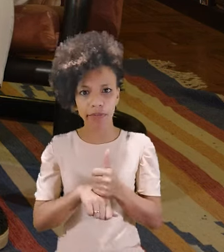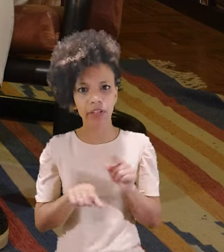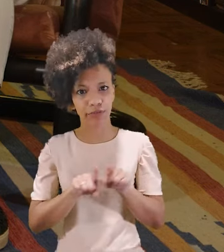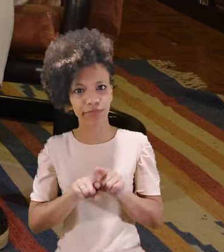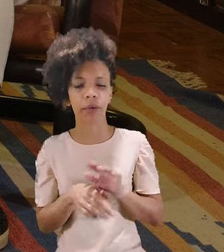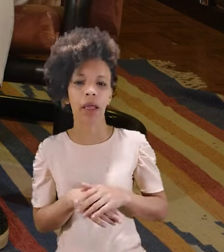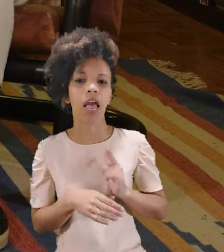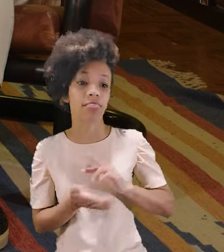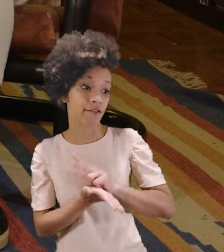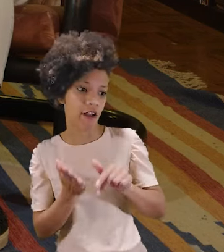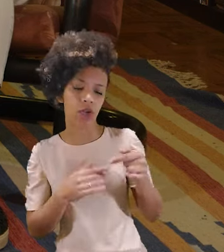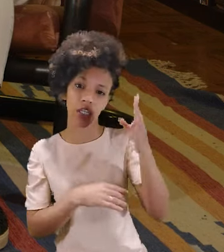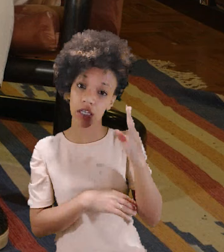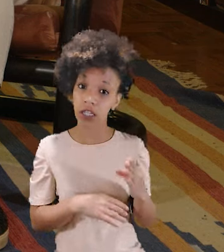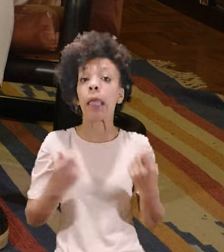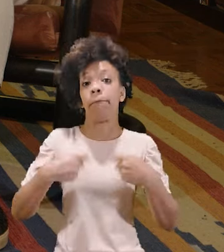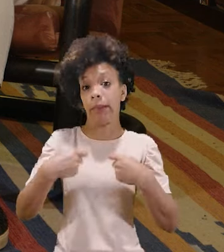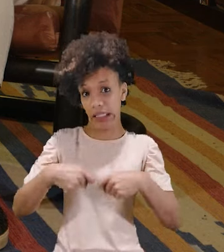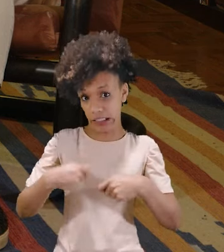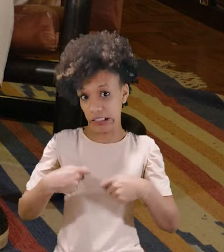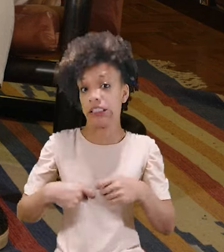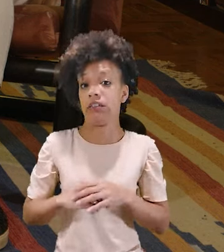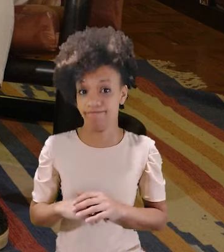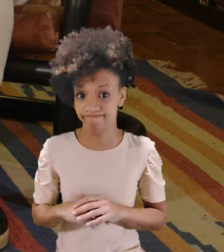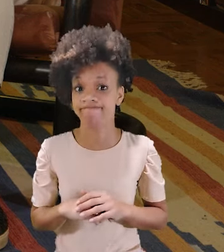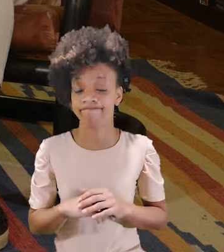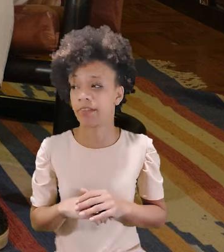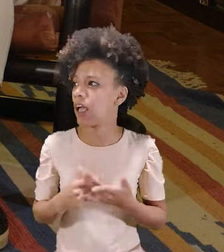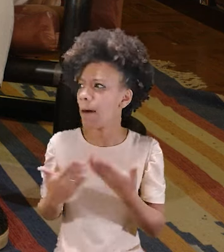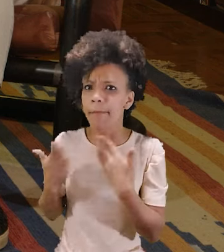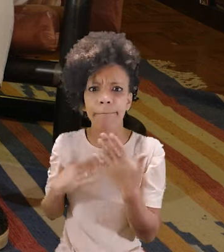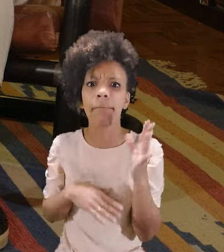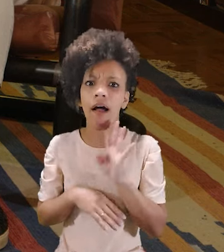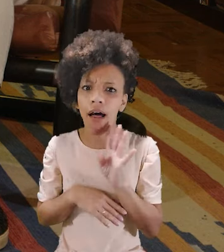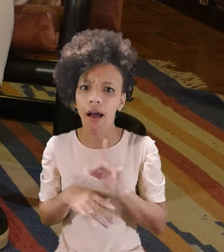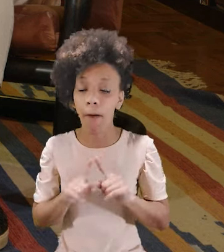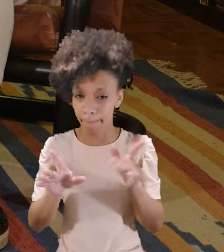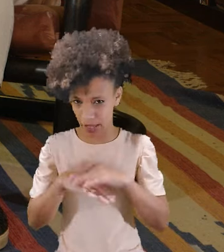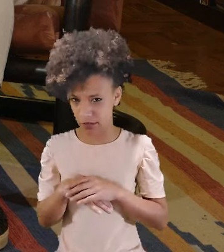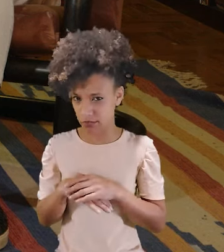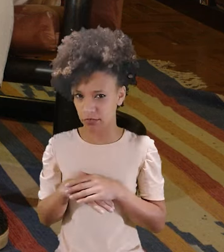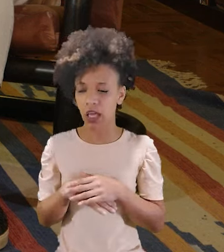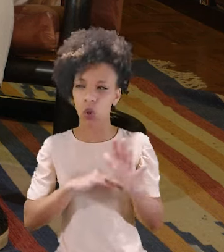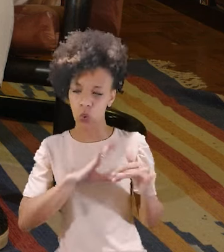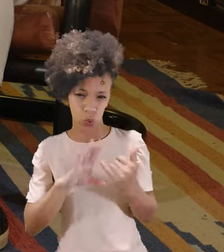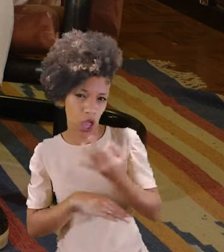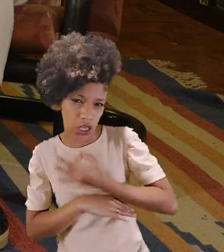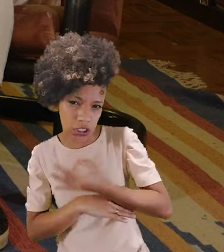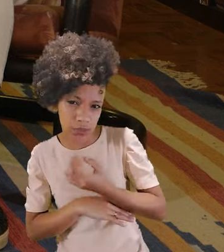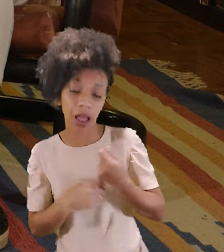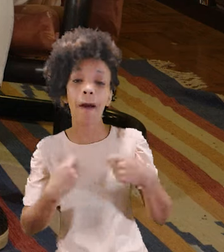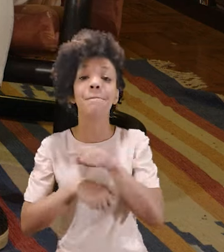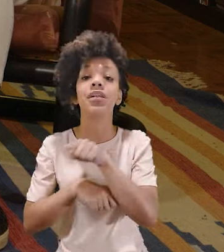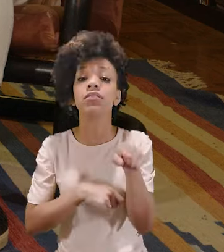que tem bastante Aqui no Brasil é necessário para necessário para caramba papo legal agora falou pouco aqui do canal